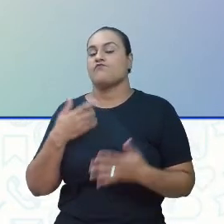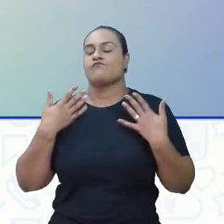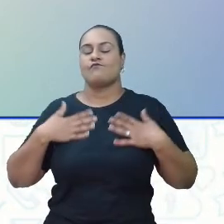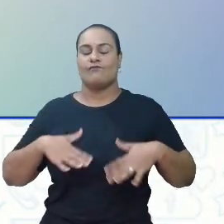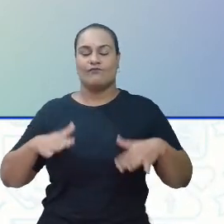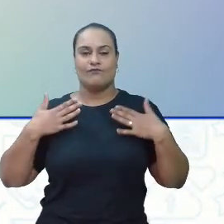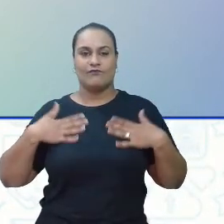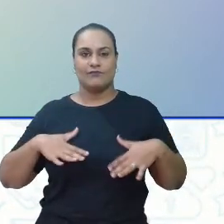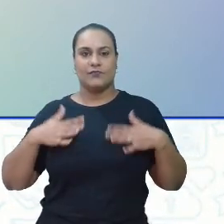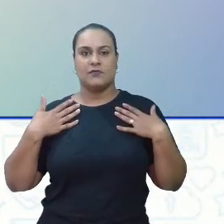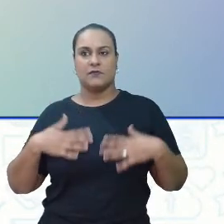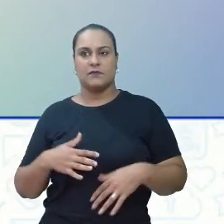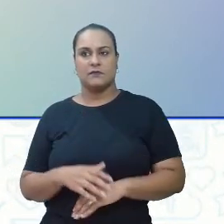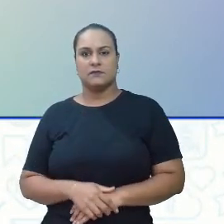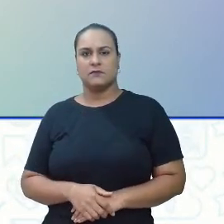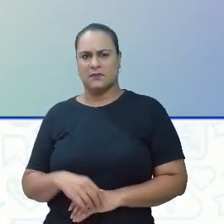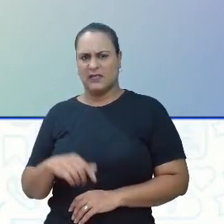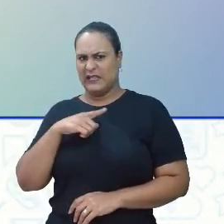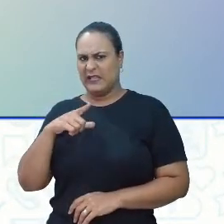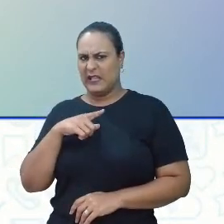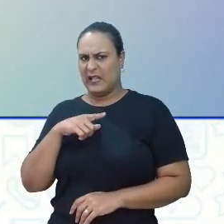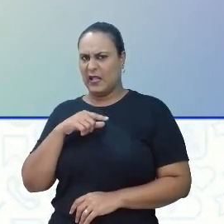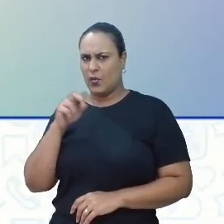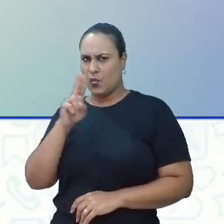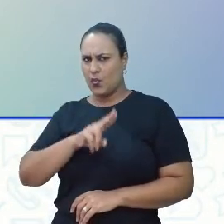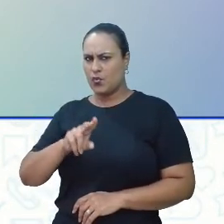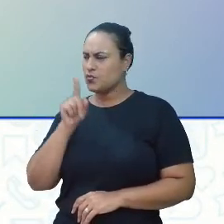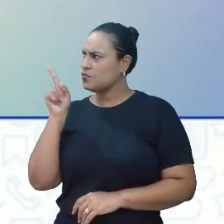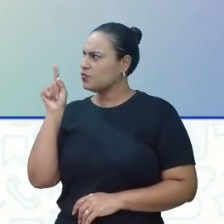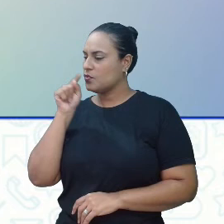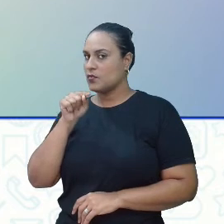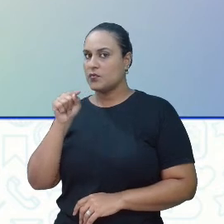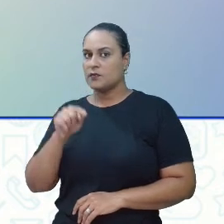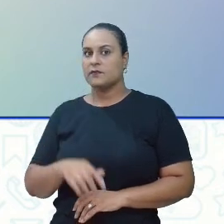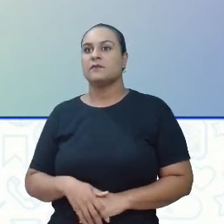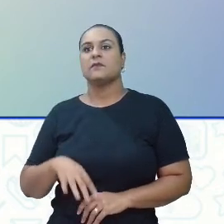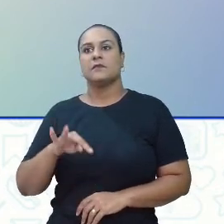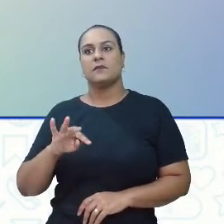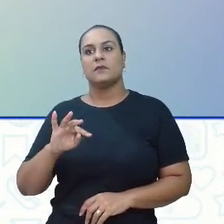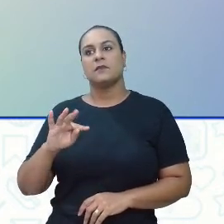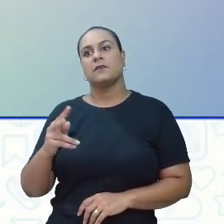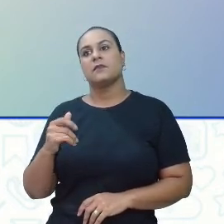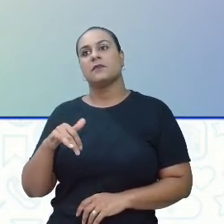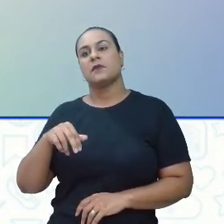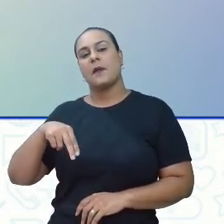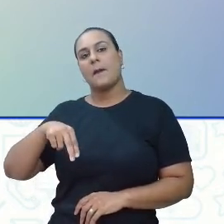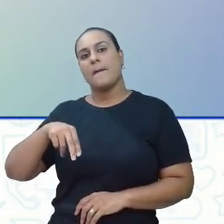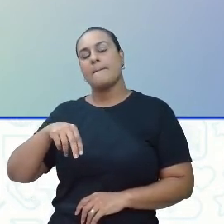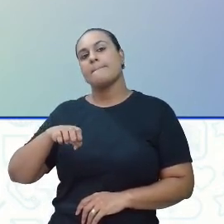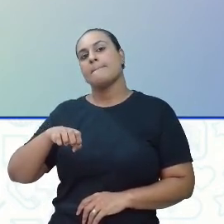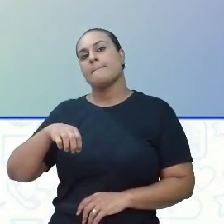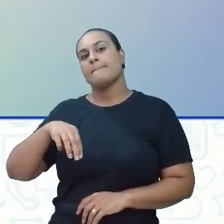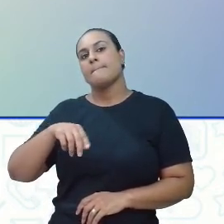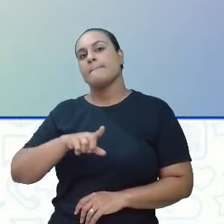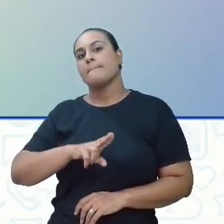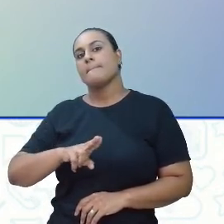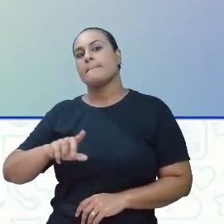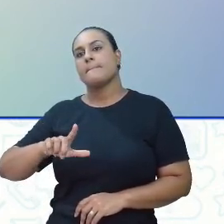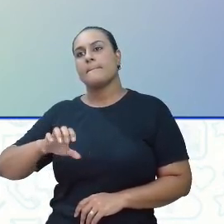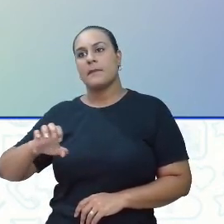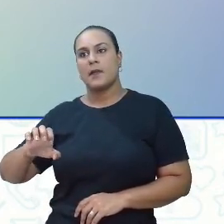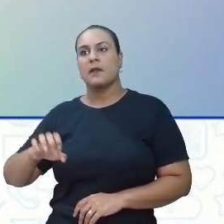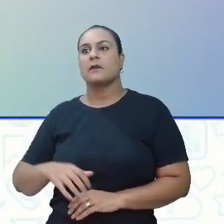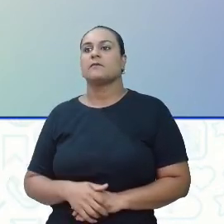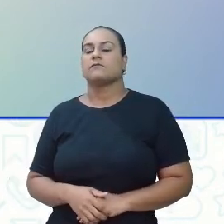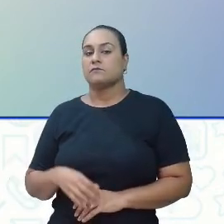tranquilo, será que isso tem trema? Se eu disser assim, ó, Thiago Miller é um bom atleta, adoro pinguins, são